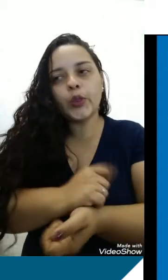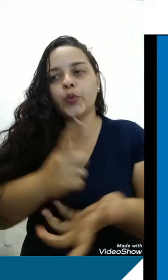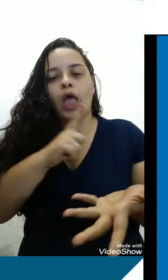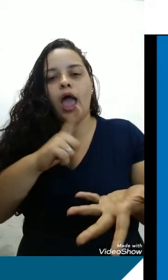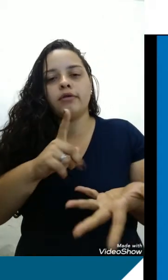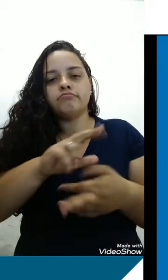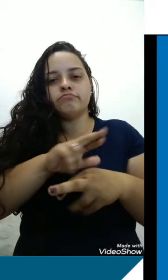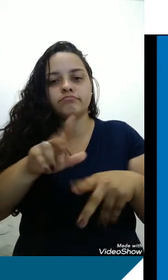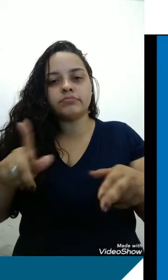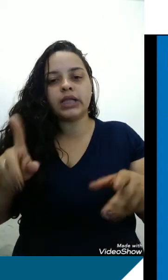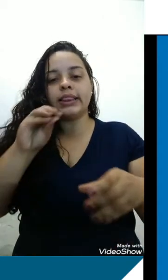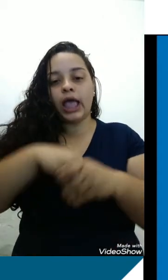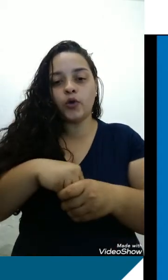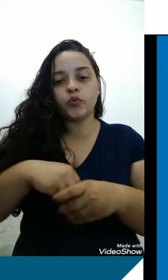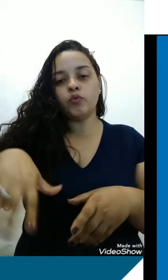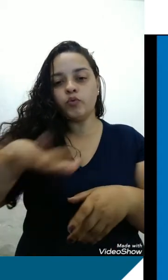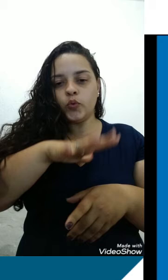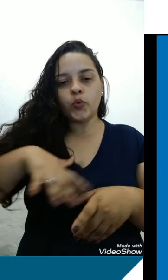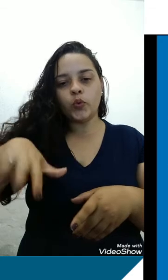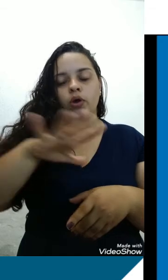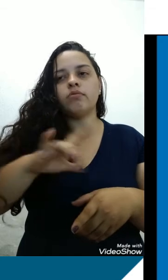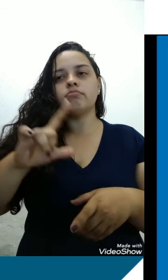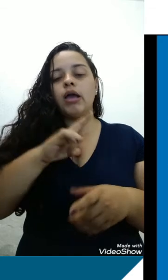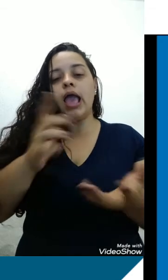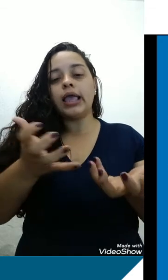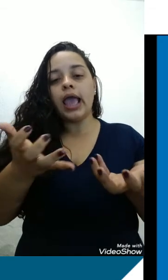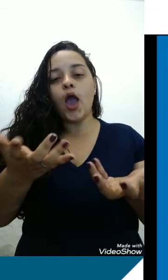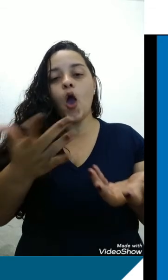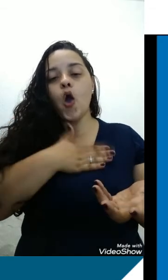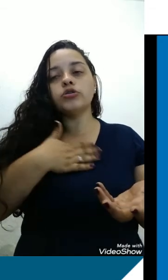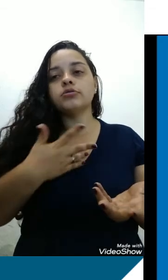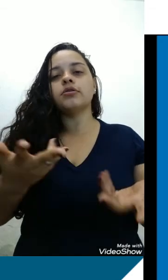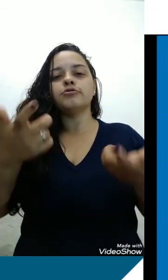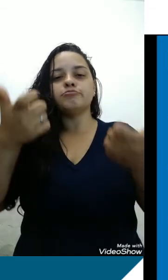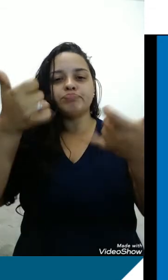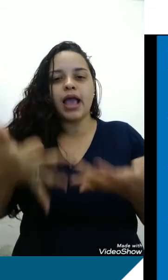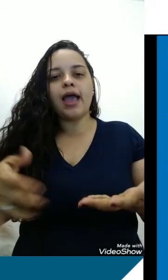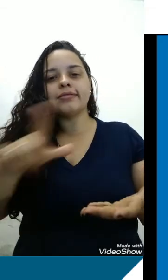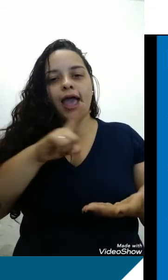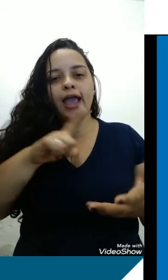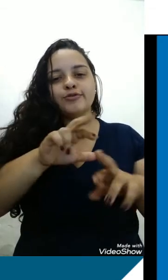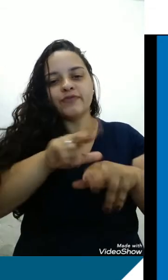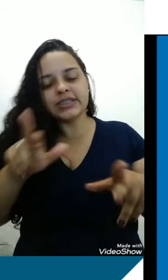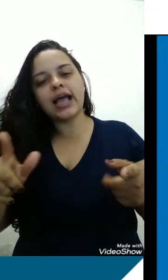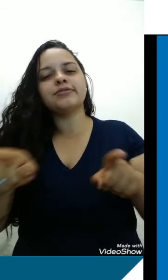dentro desse panorama, a gente gostaria de chamar a atenção para isso, para a diversidade e a